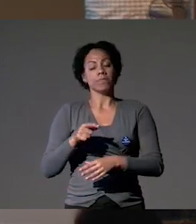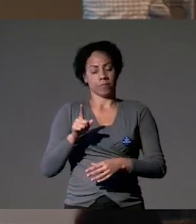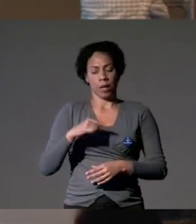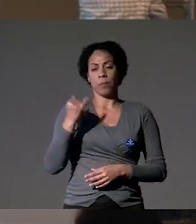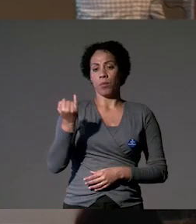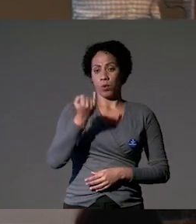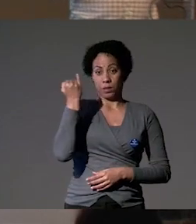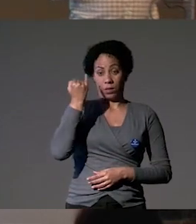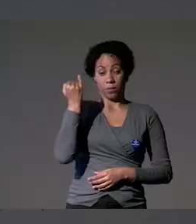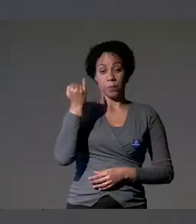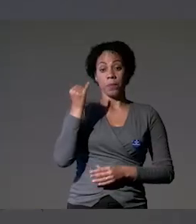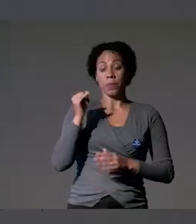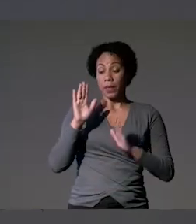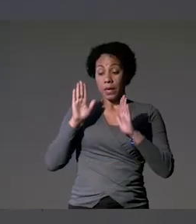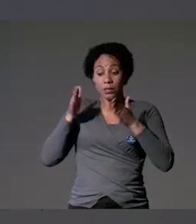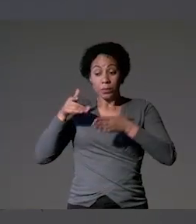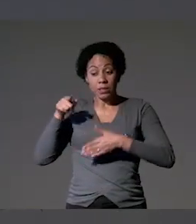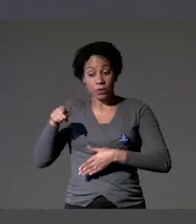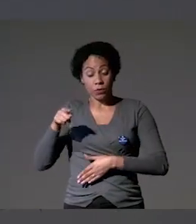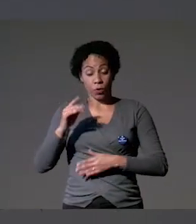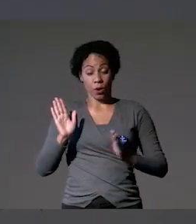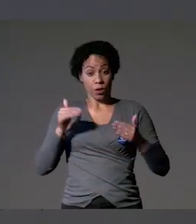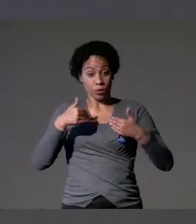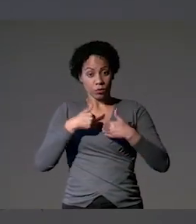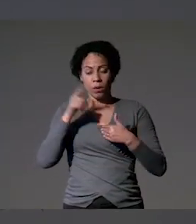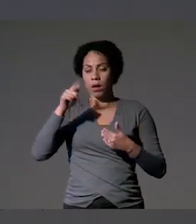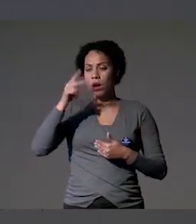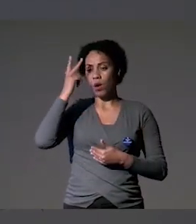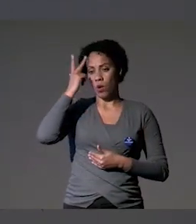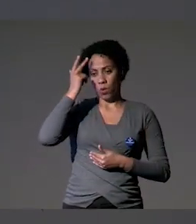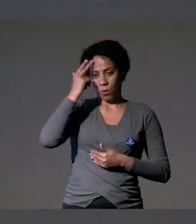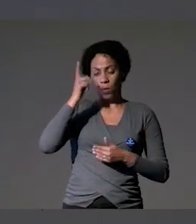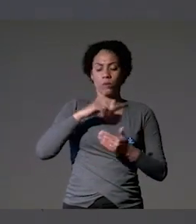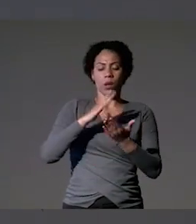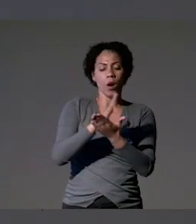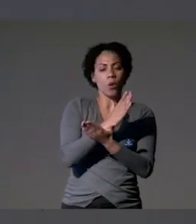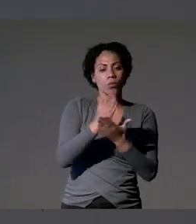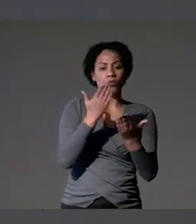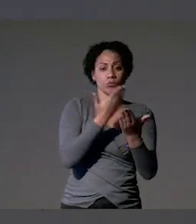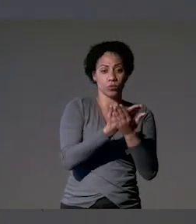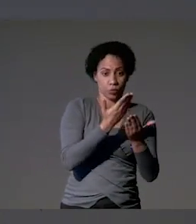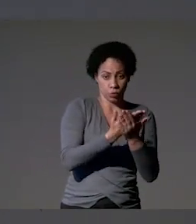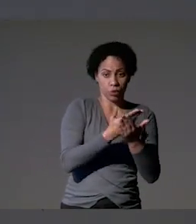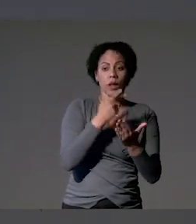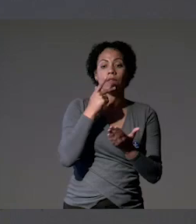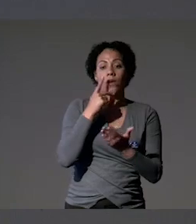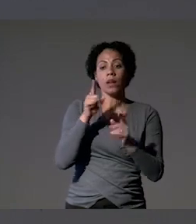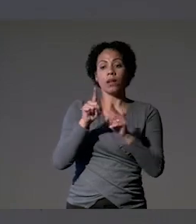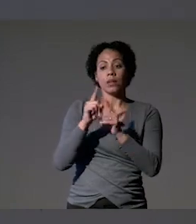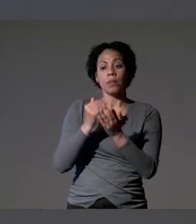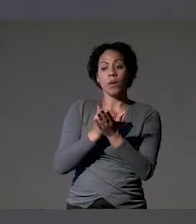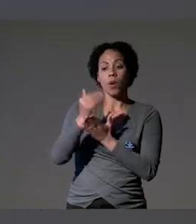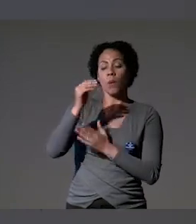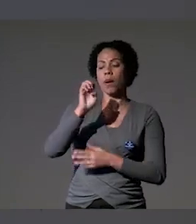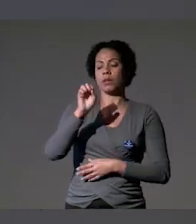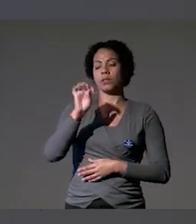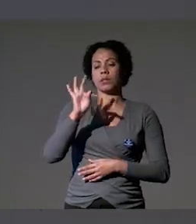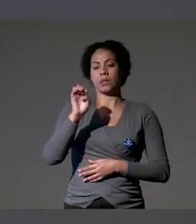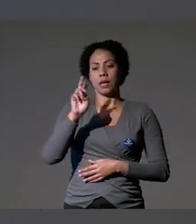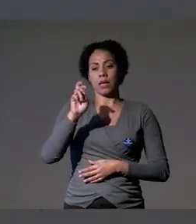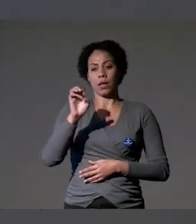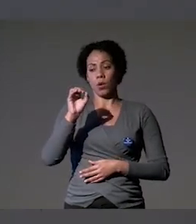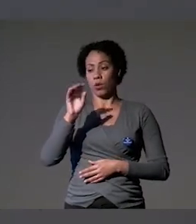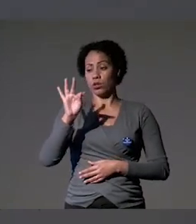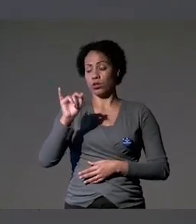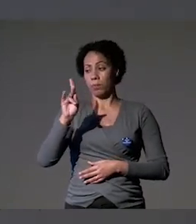significativa. Especificamente no TEA, é comum, e tem alguns estudos evidenciando isso, aumentar inclusive as estereotipias motoras,